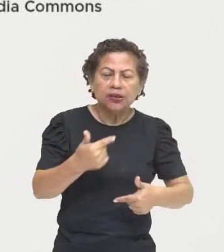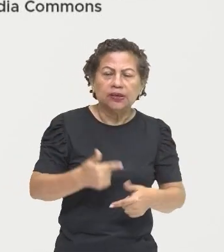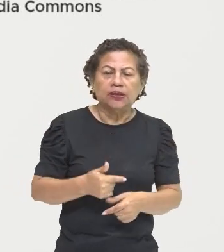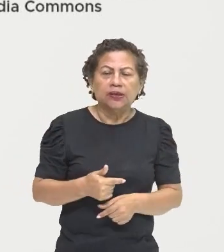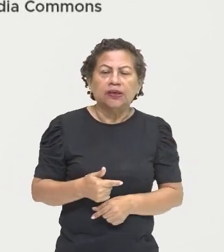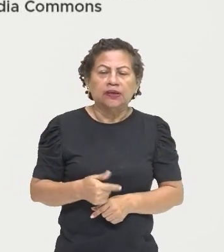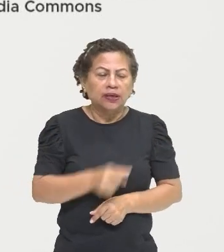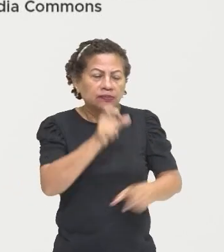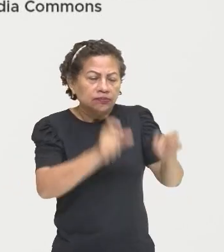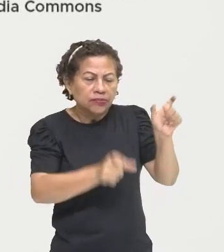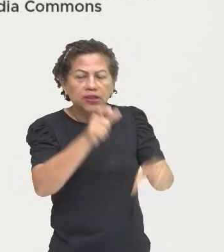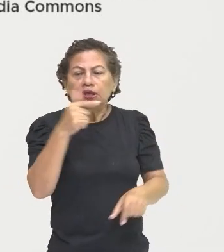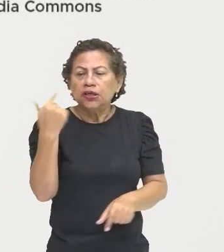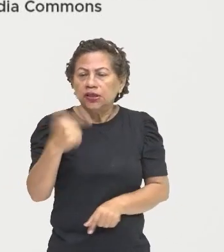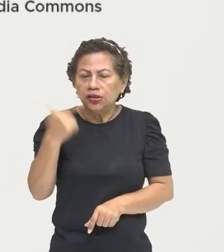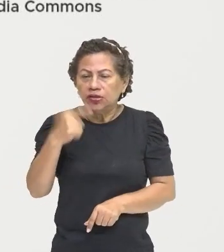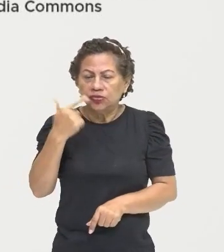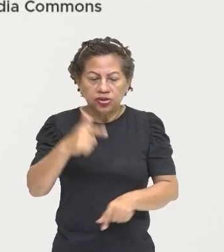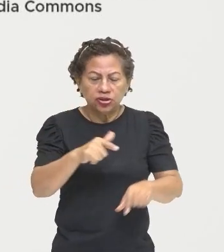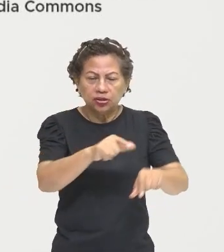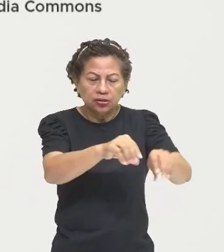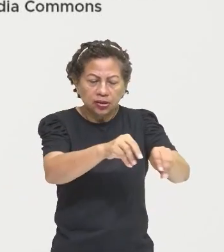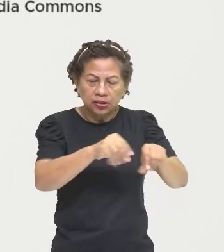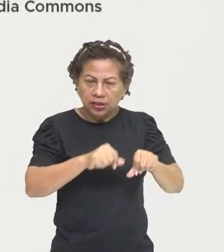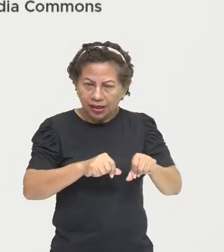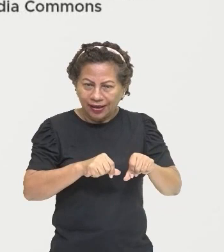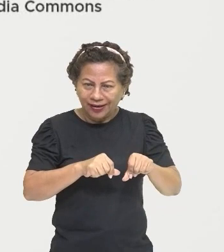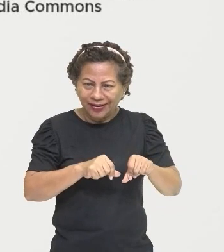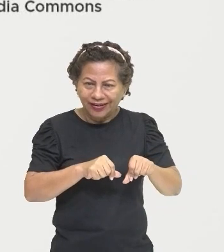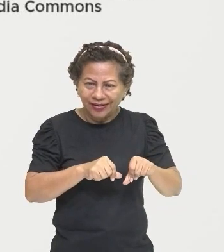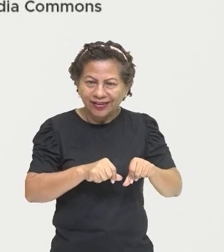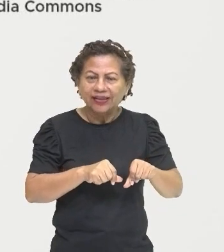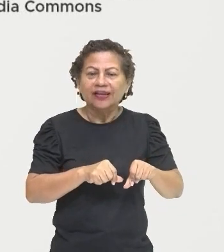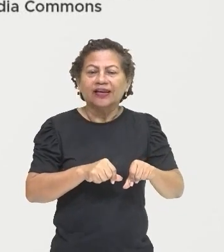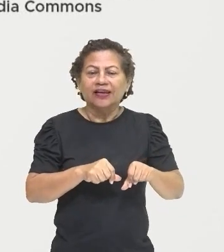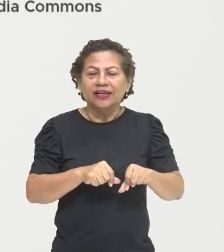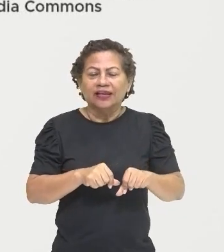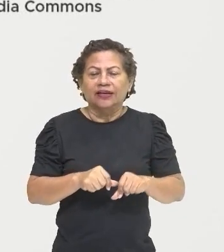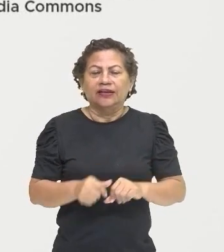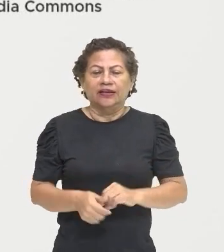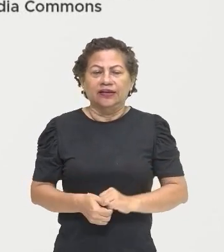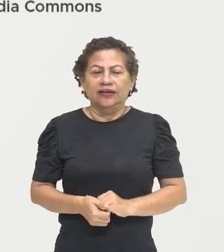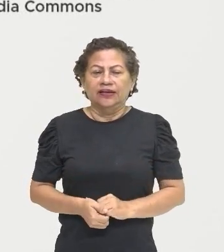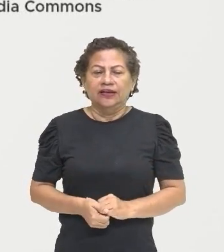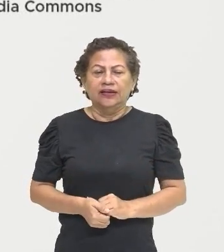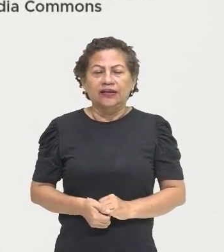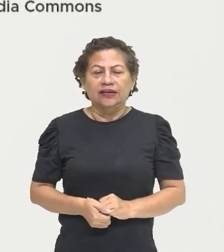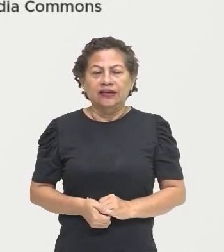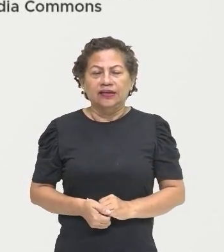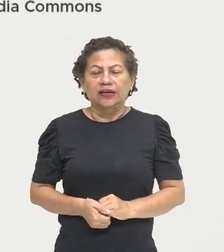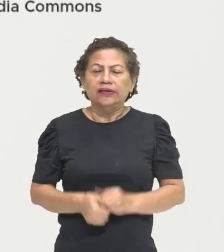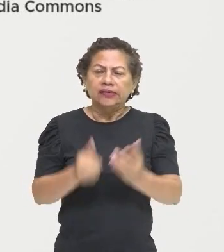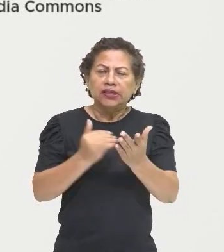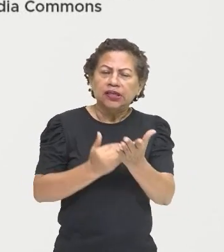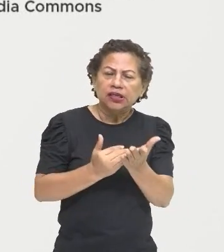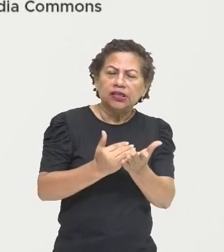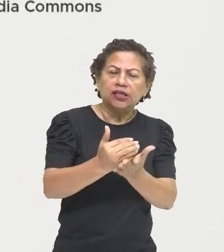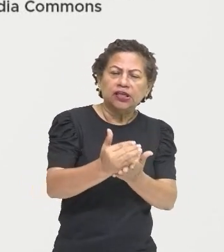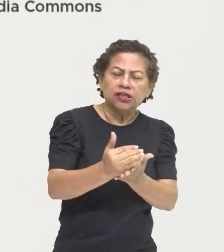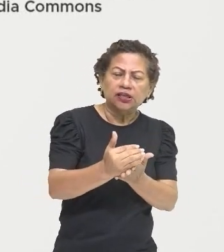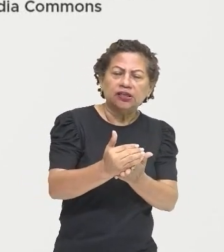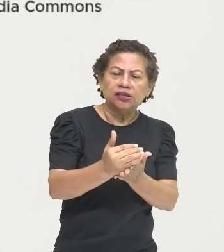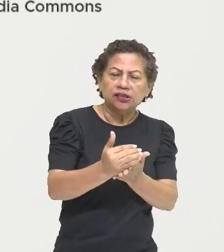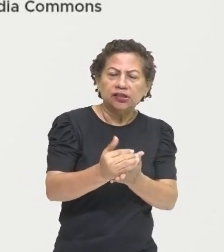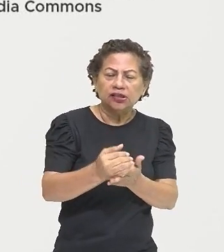chamado MST. E aí, eles começam esse movimento de luta durante o primeiro Congresso